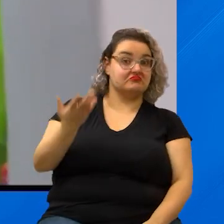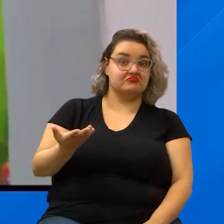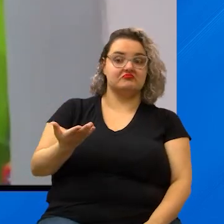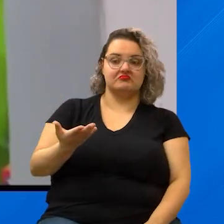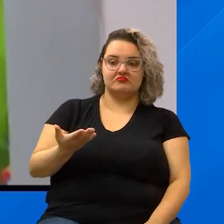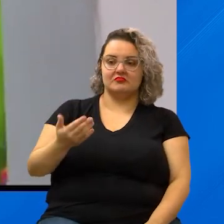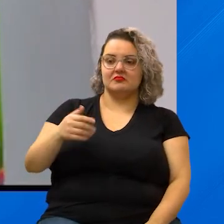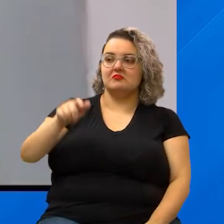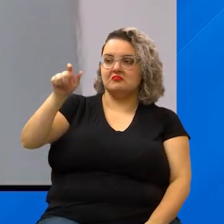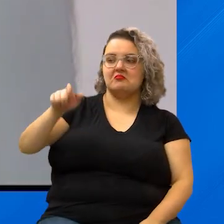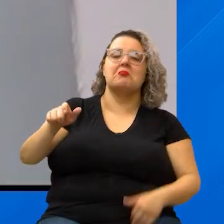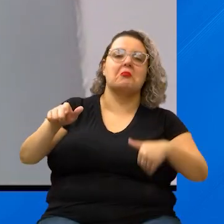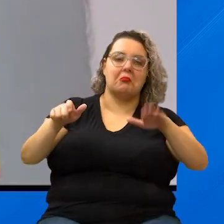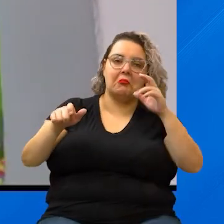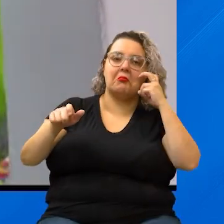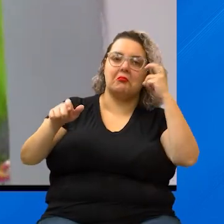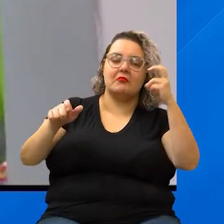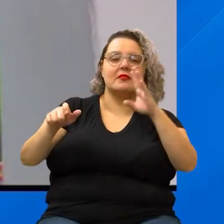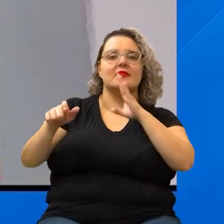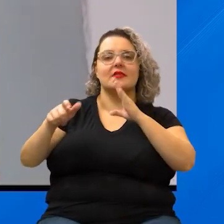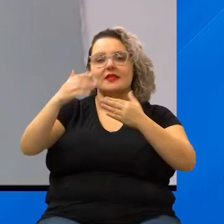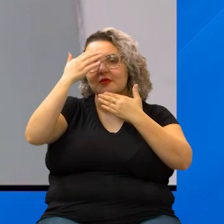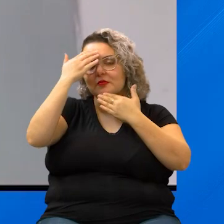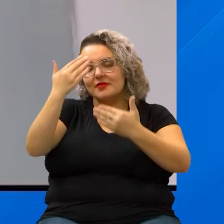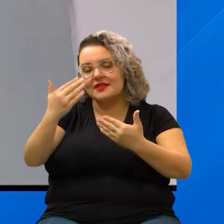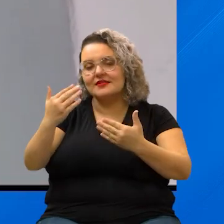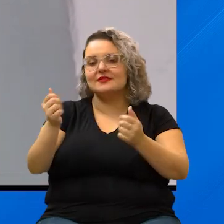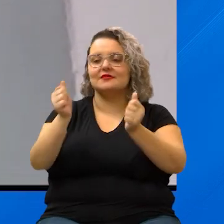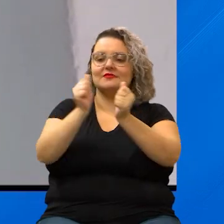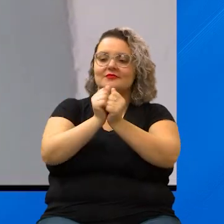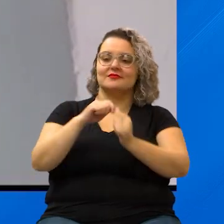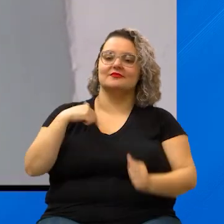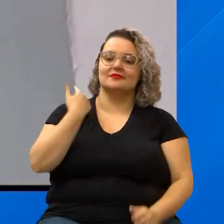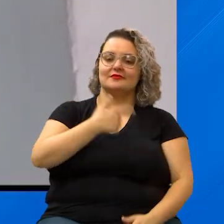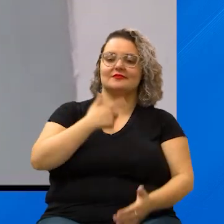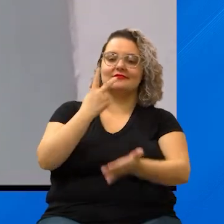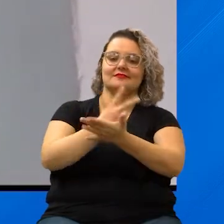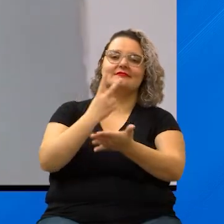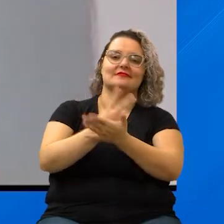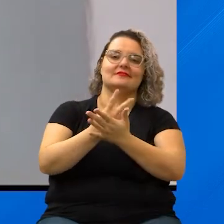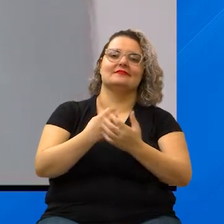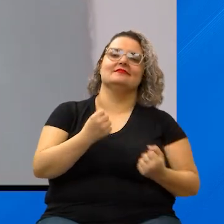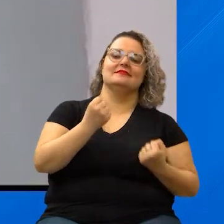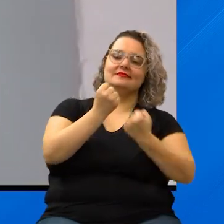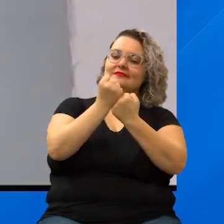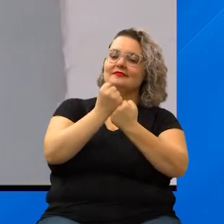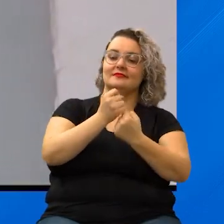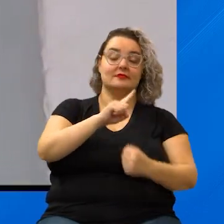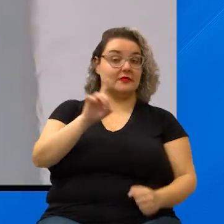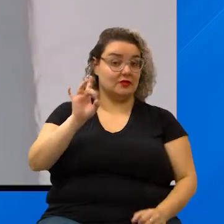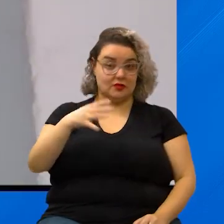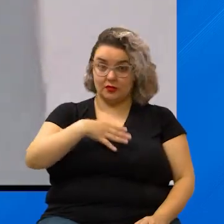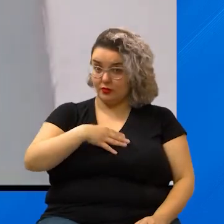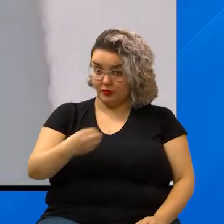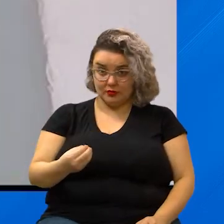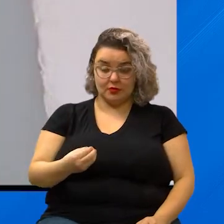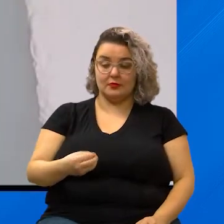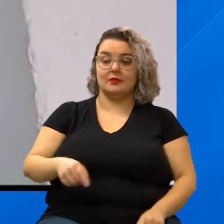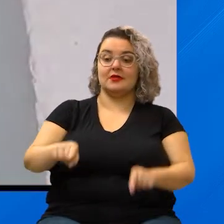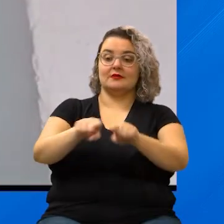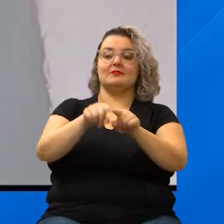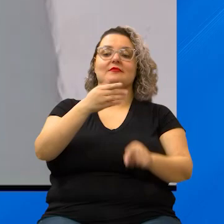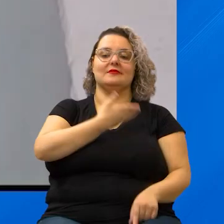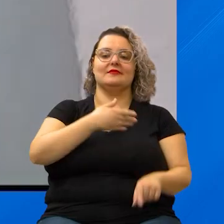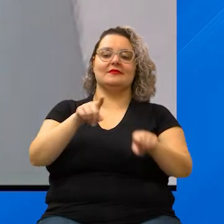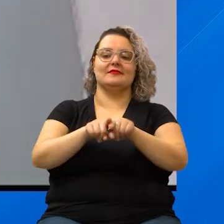muito sábia. A pessoa mais inteligente que eu já conheci. Muito obrigado por estar com a gente sempre. E pode contar comigo não só como